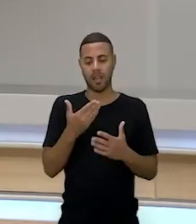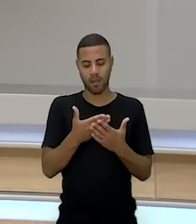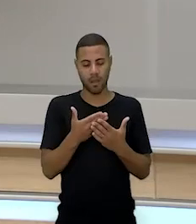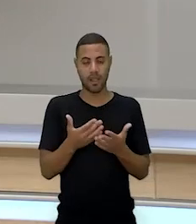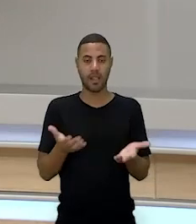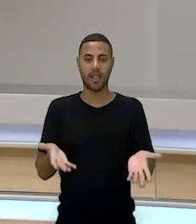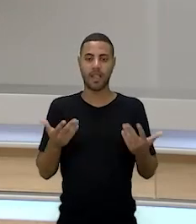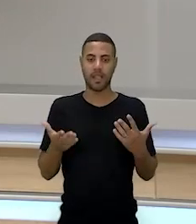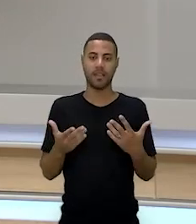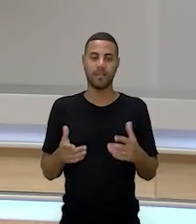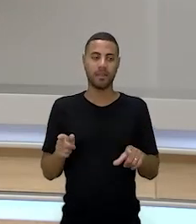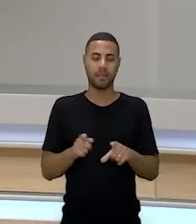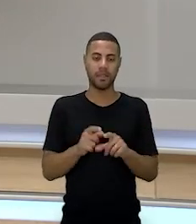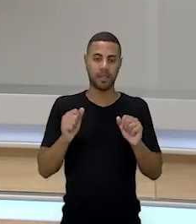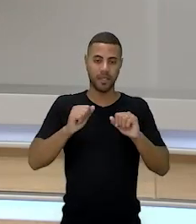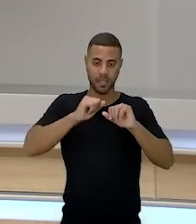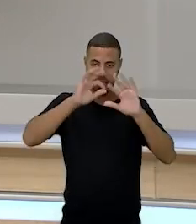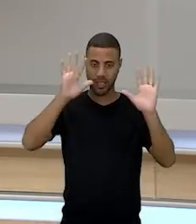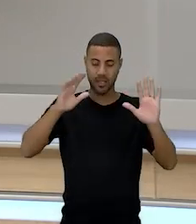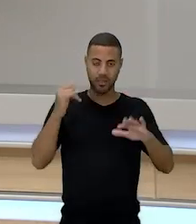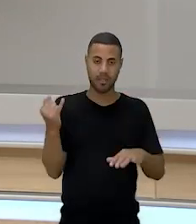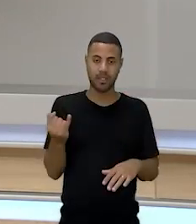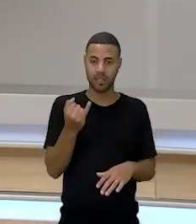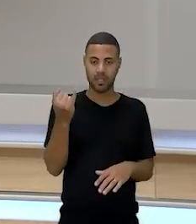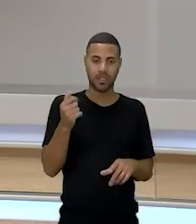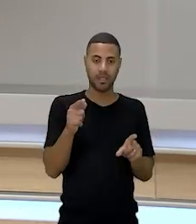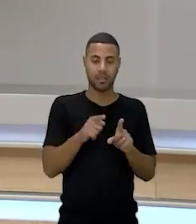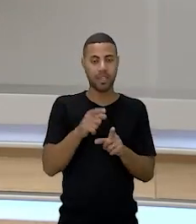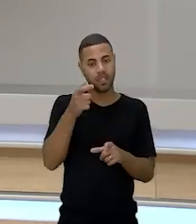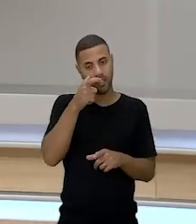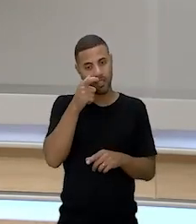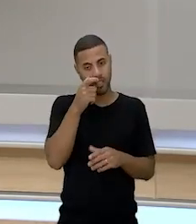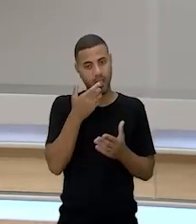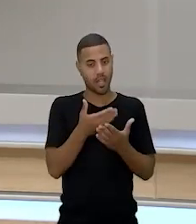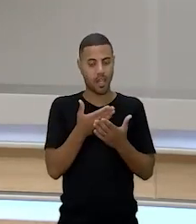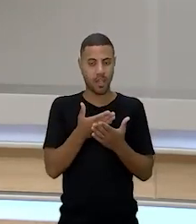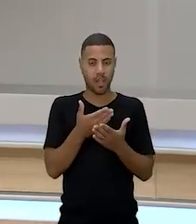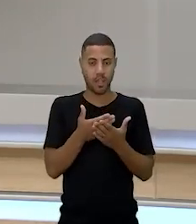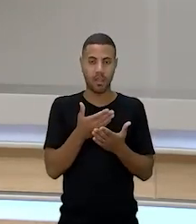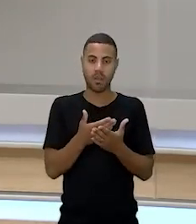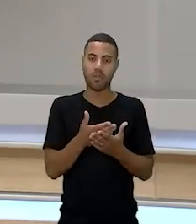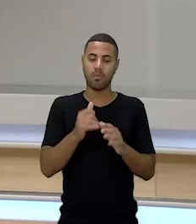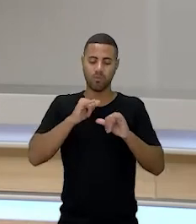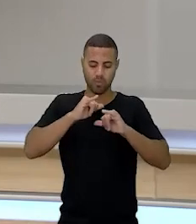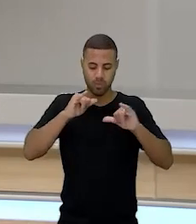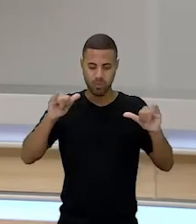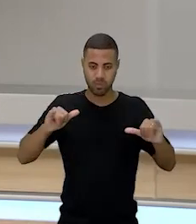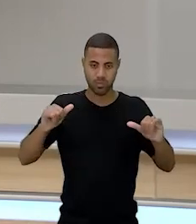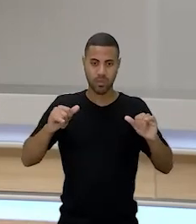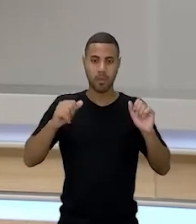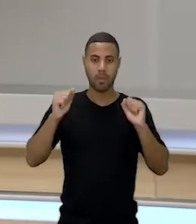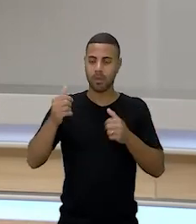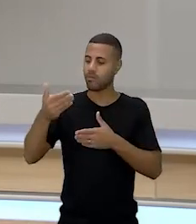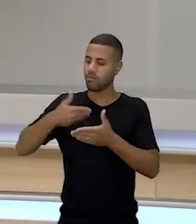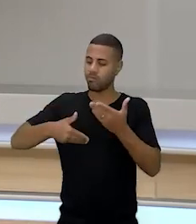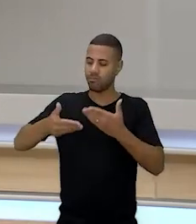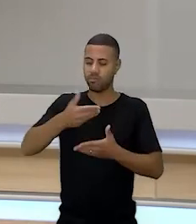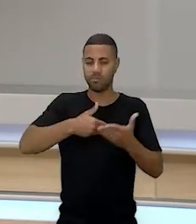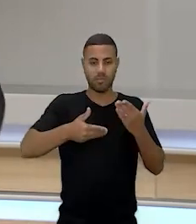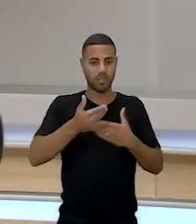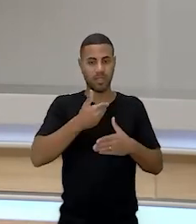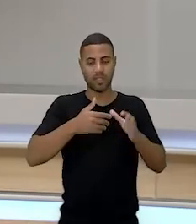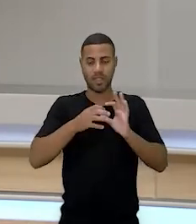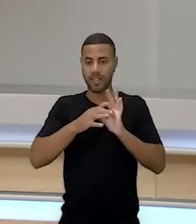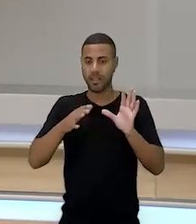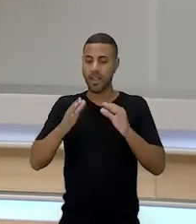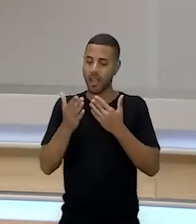muito esclarecedora, muito importante. Assistam a aula, divulguem, repliquem a aula vai estar disponível para vocês aí no repositório e faz